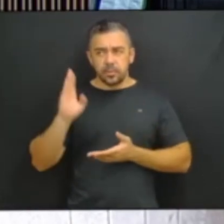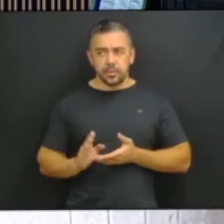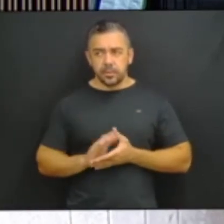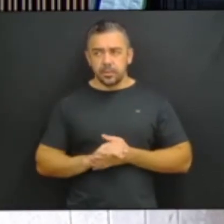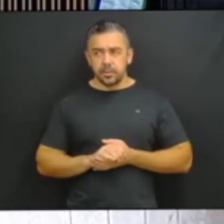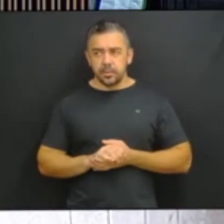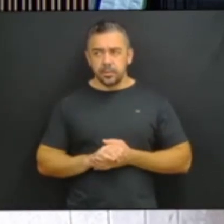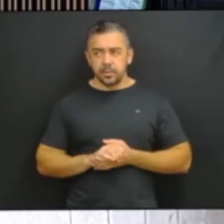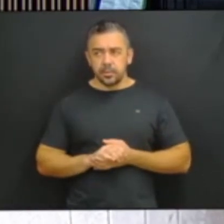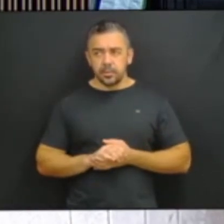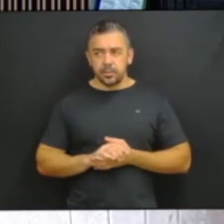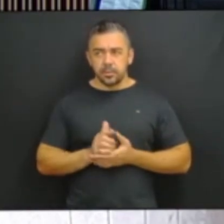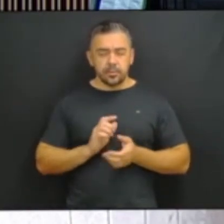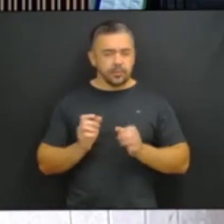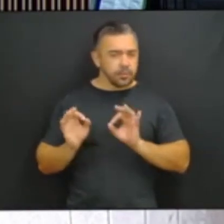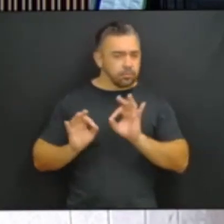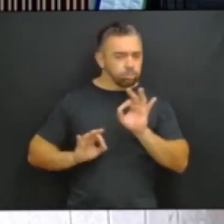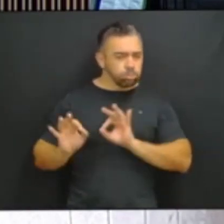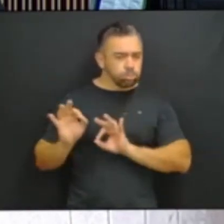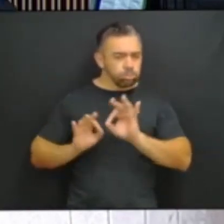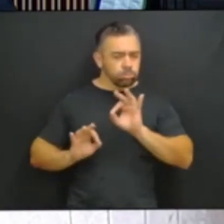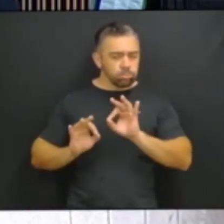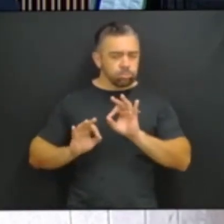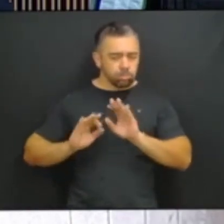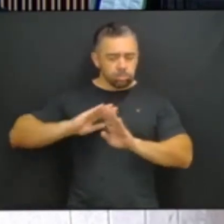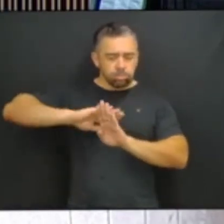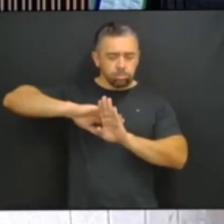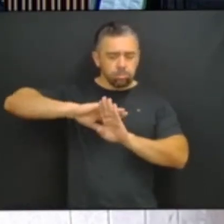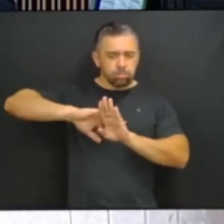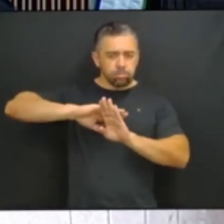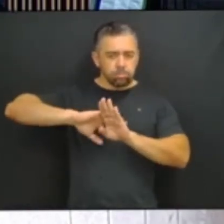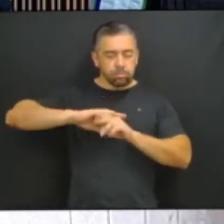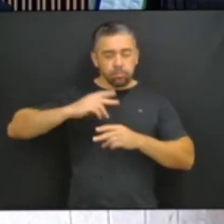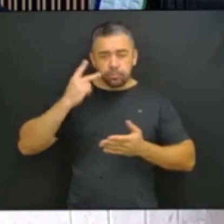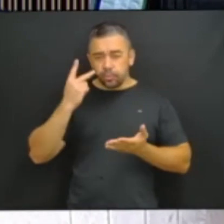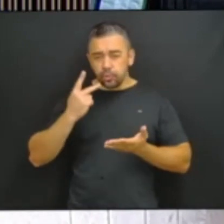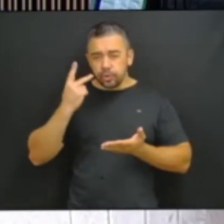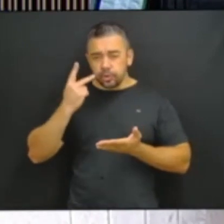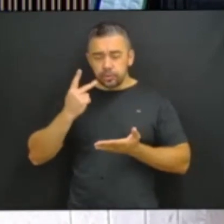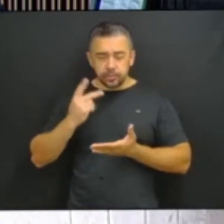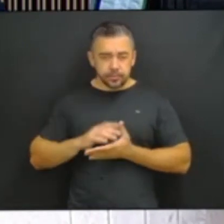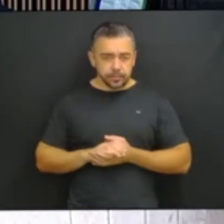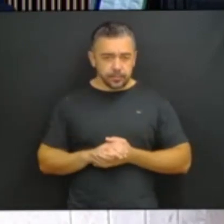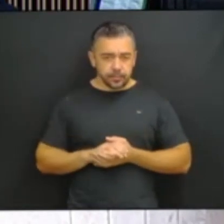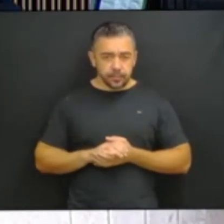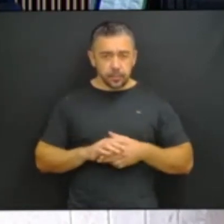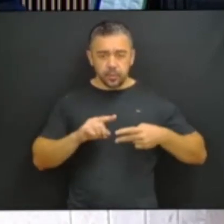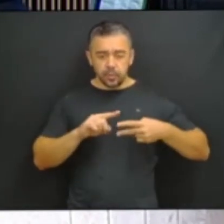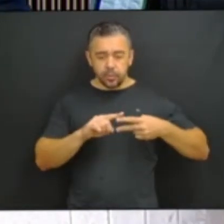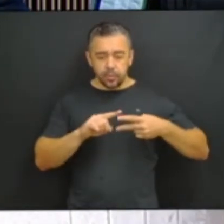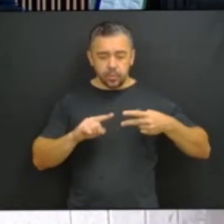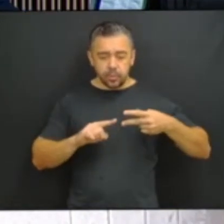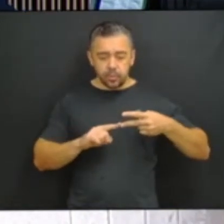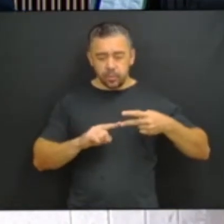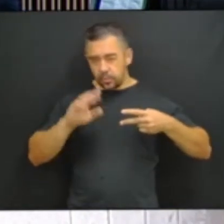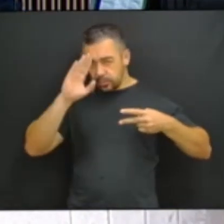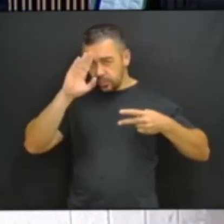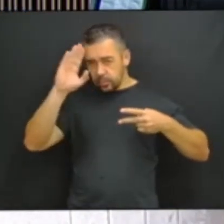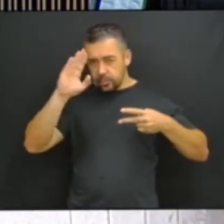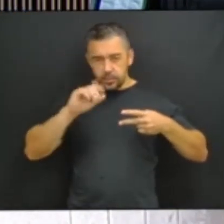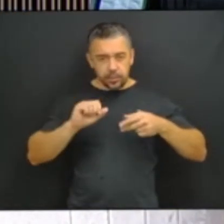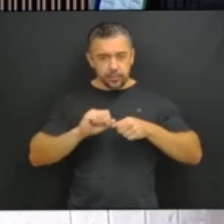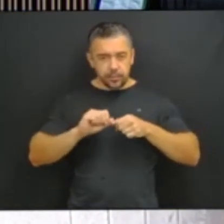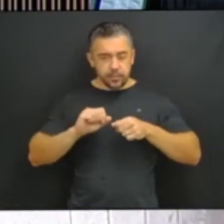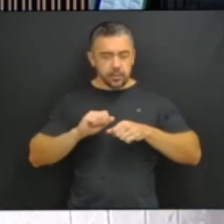uma Trama que teve cunho político tanto que os dois cabeças da operação lava jato